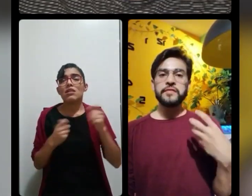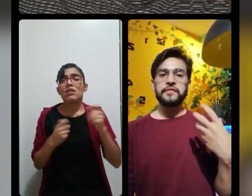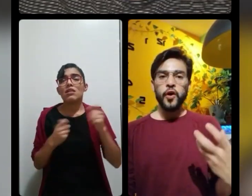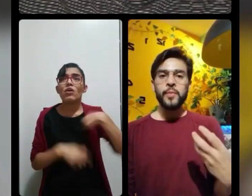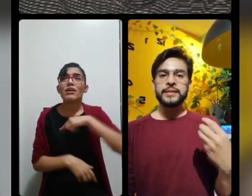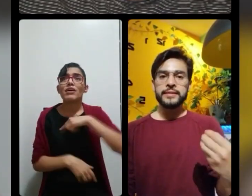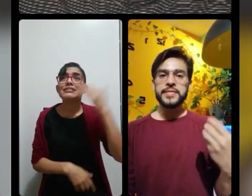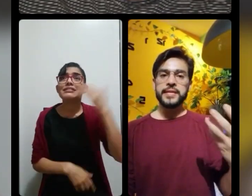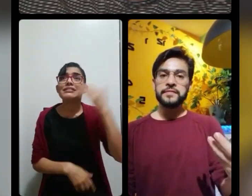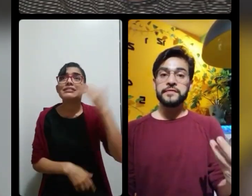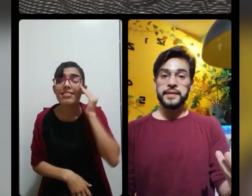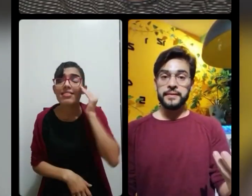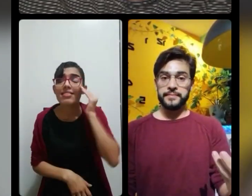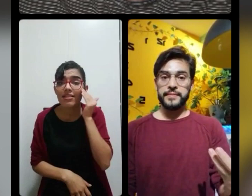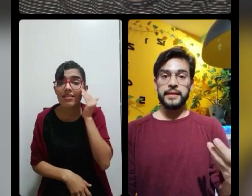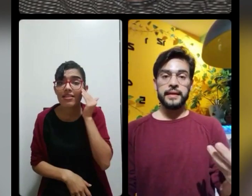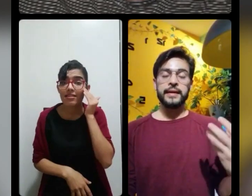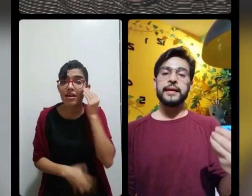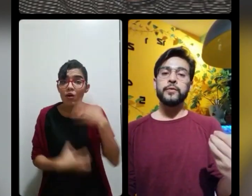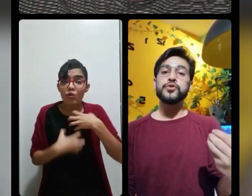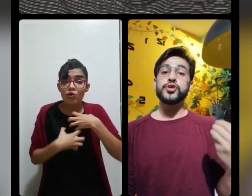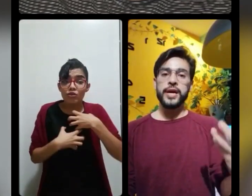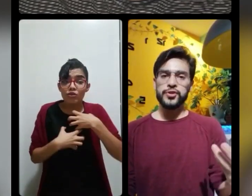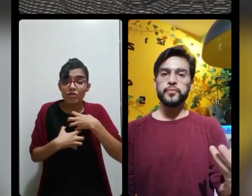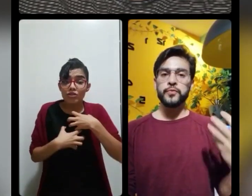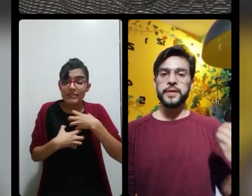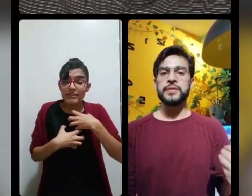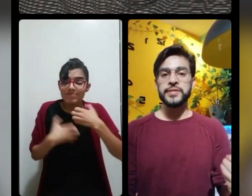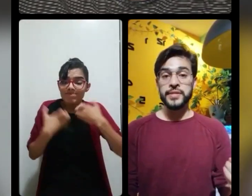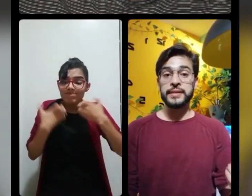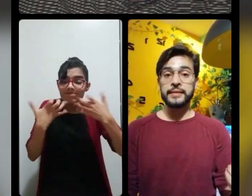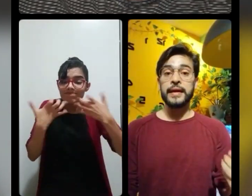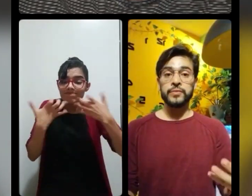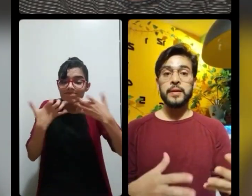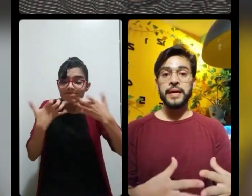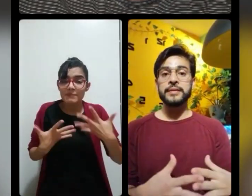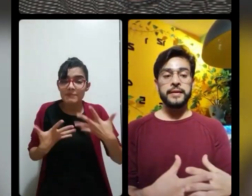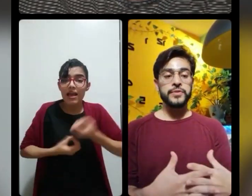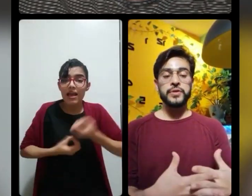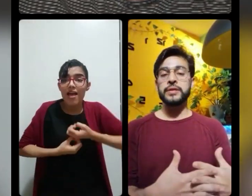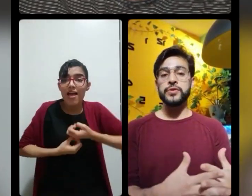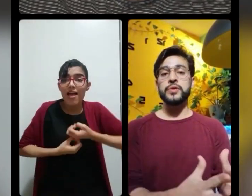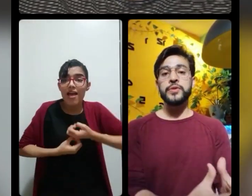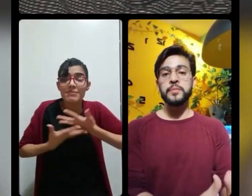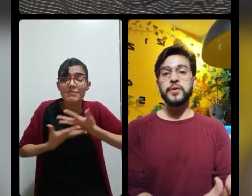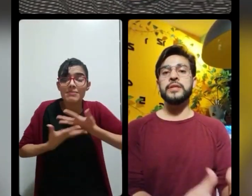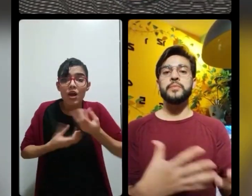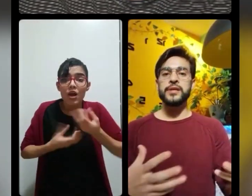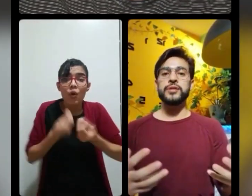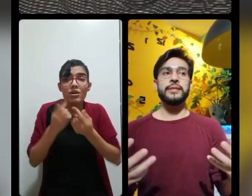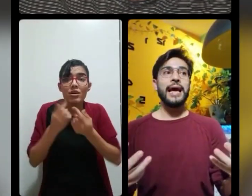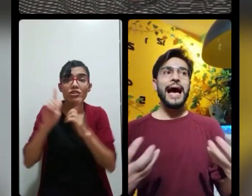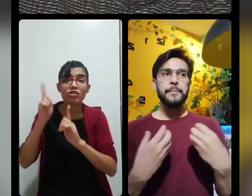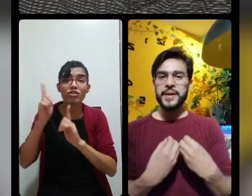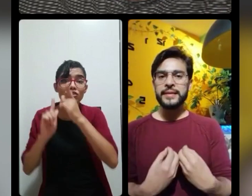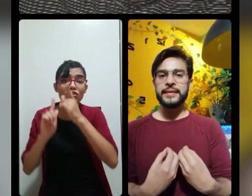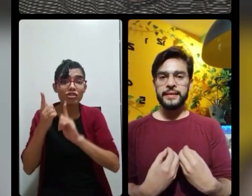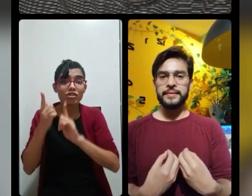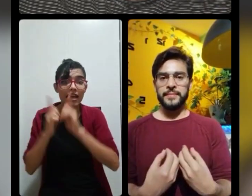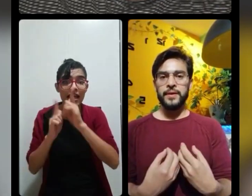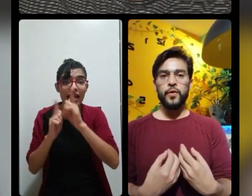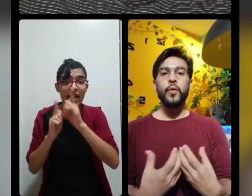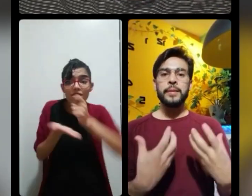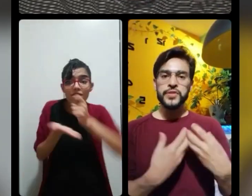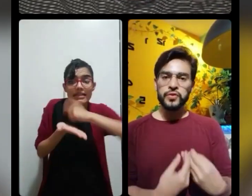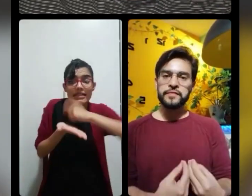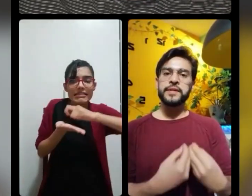a nossa forma de descrever o gesto por meio da escrita. É um trabalho de erudição linguística muito importante para a gente